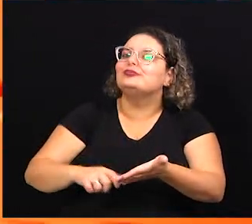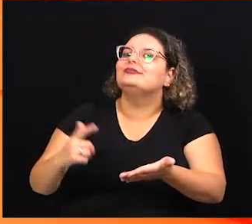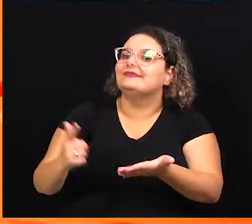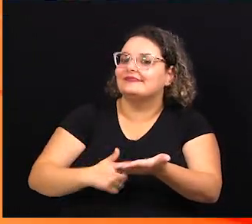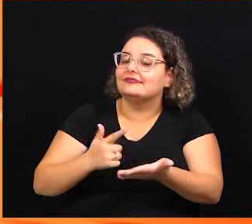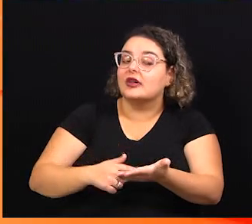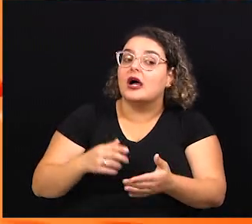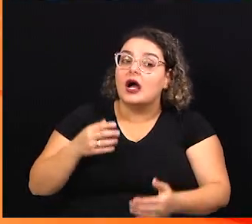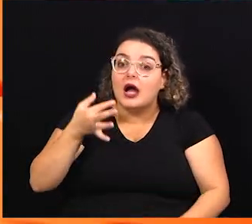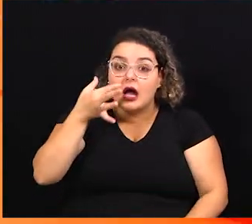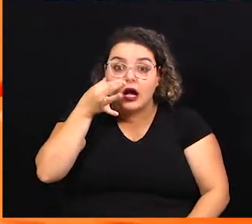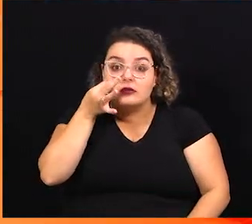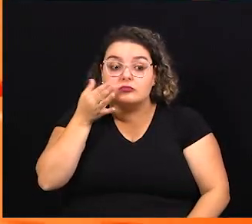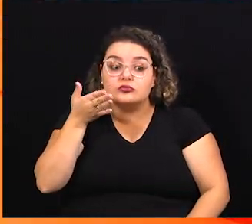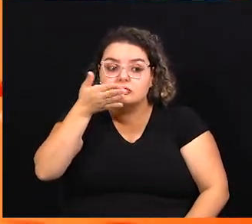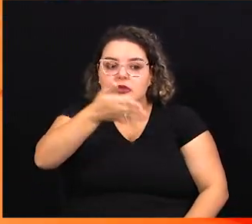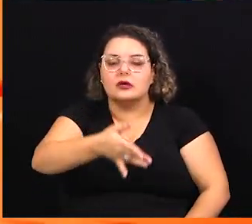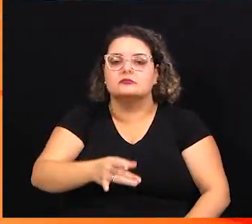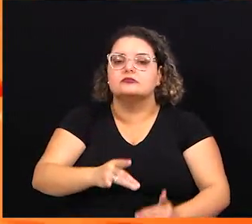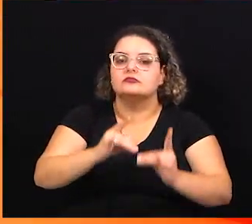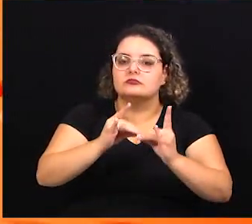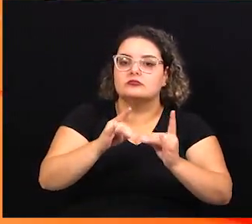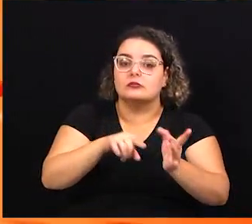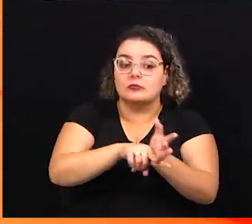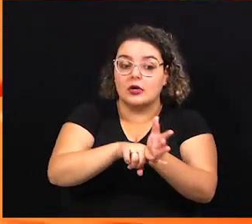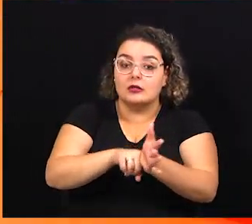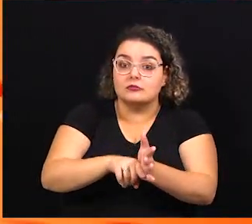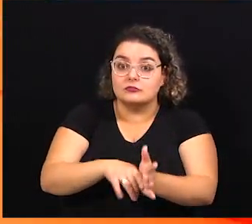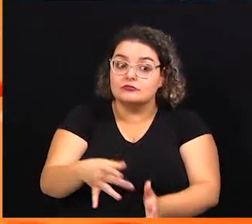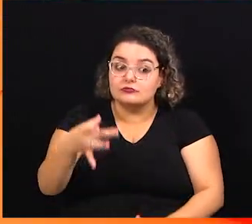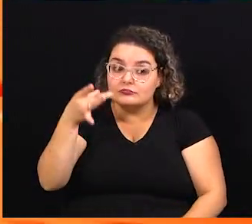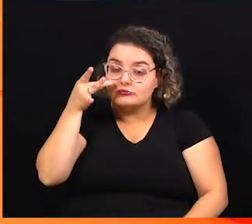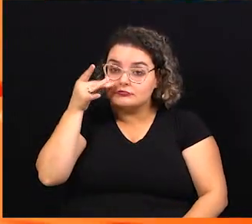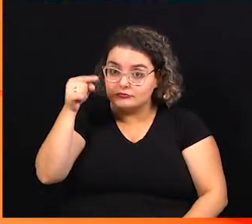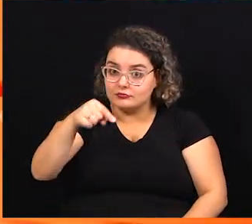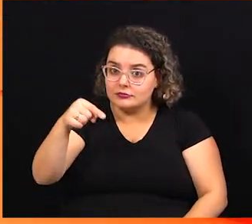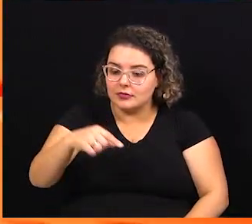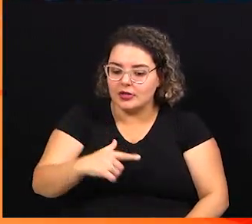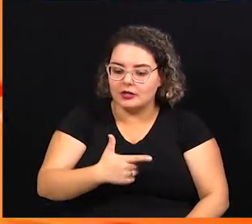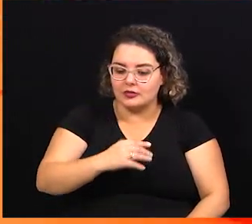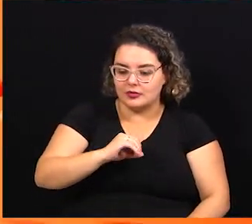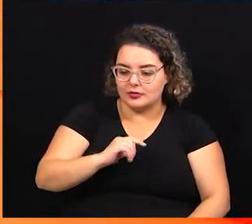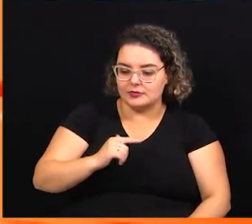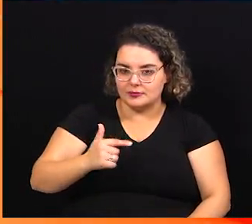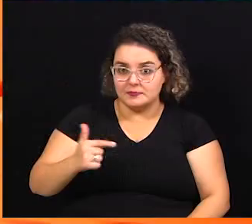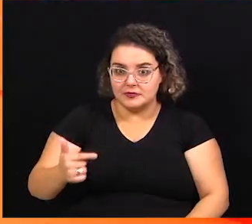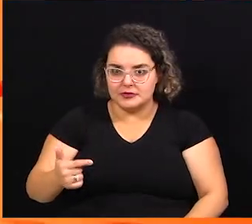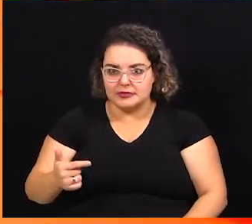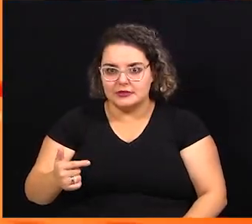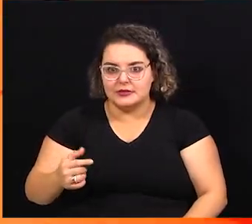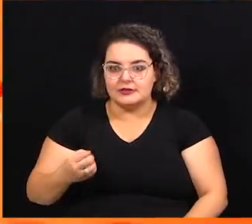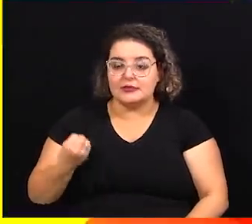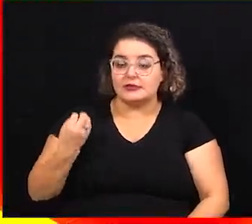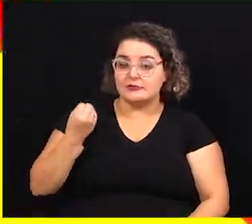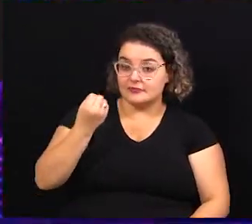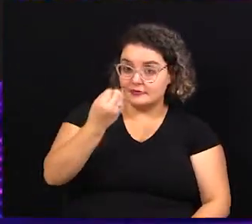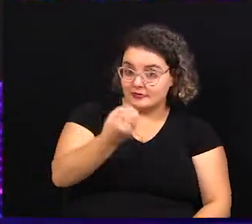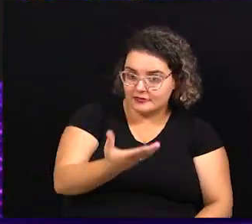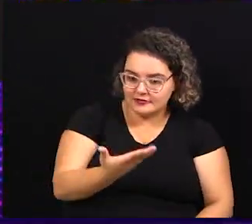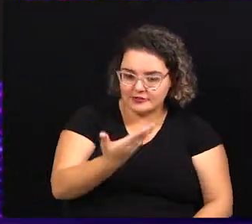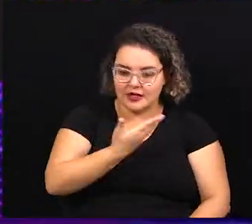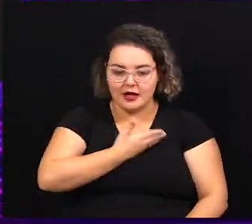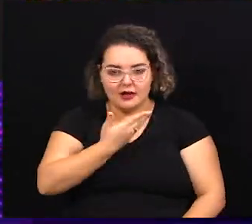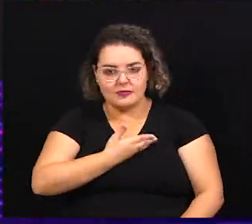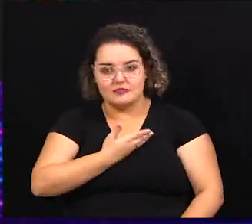pessoalmente até esse túmulo e pesquisar em loco. E eu fiz agora em 2022. Nessa viagem, eu